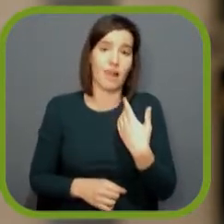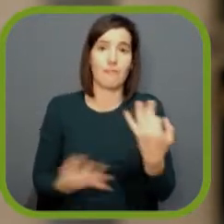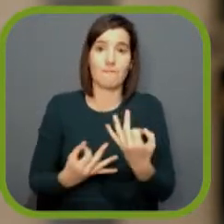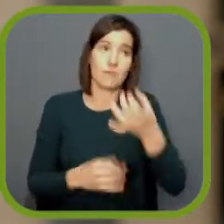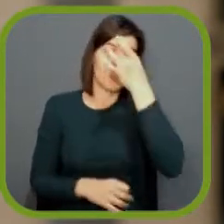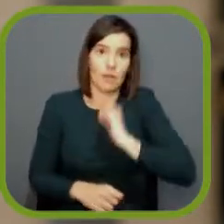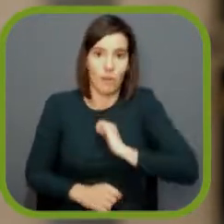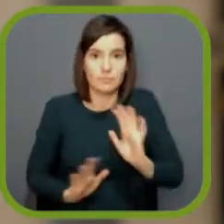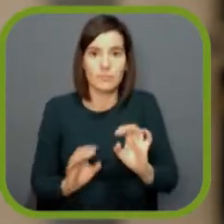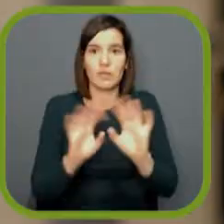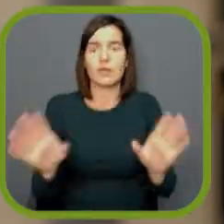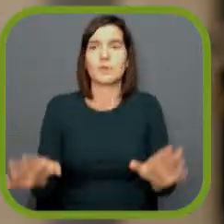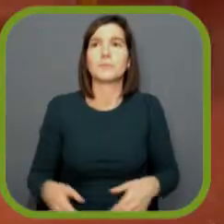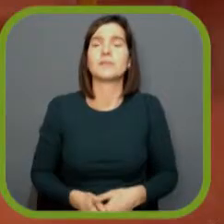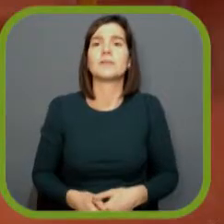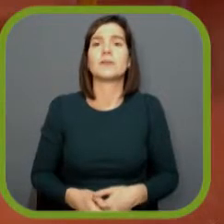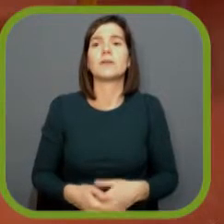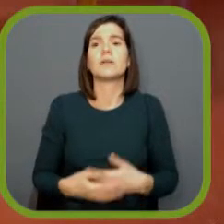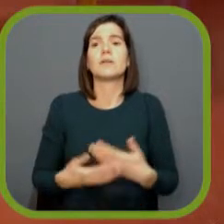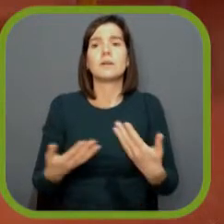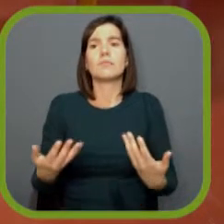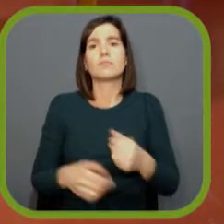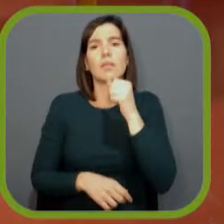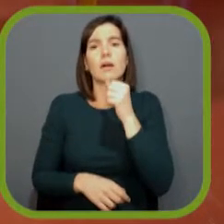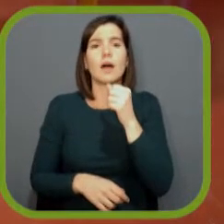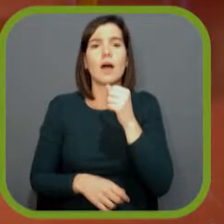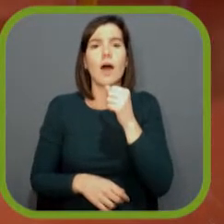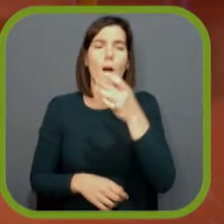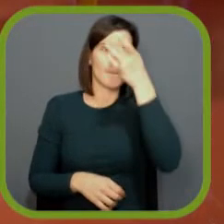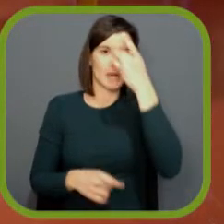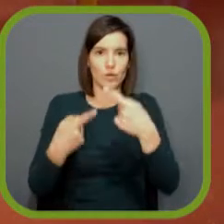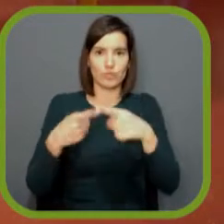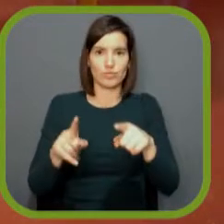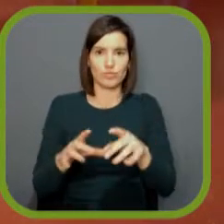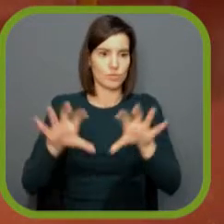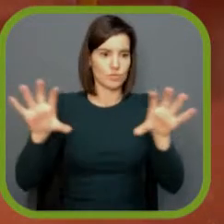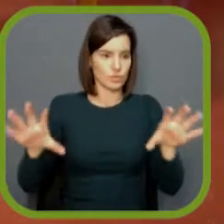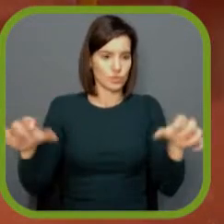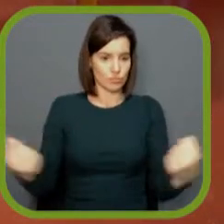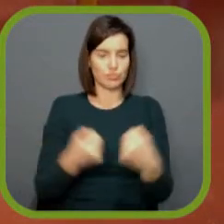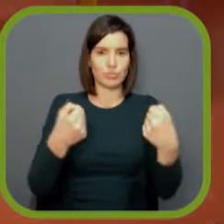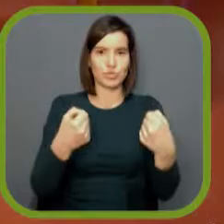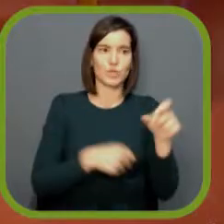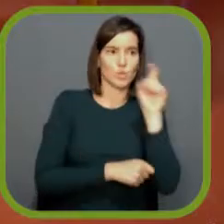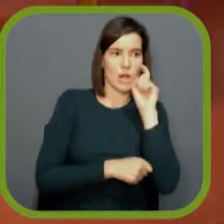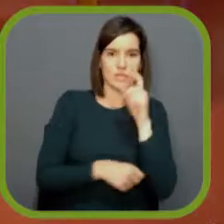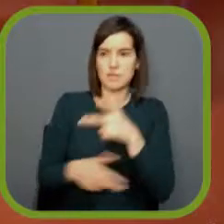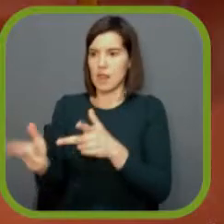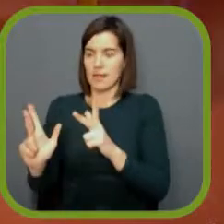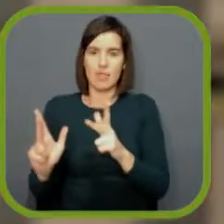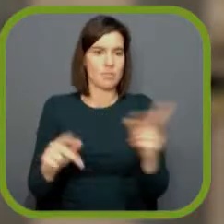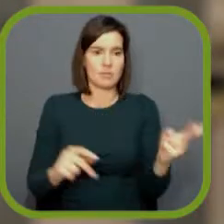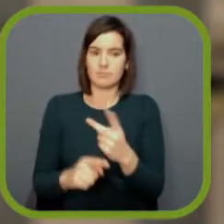erradamente, na minha opinião, naturalmente, um binómio de oposição entre segurança e